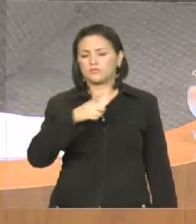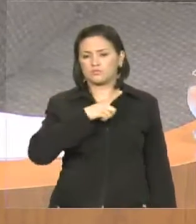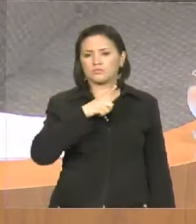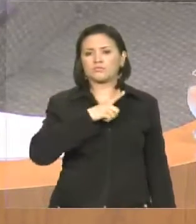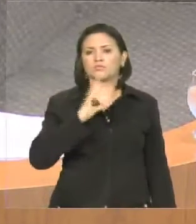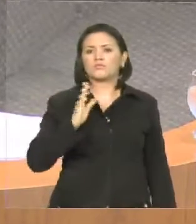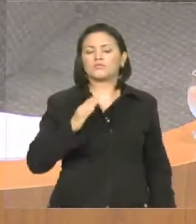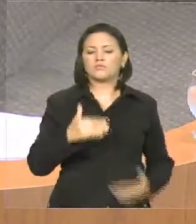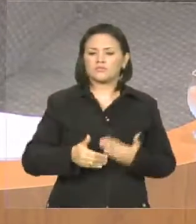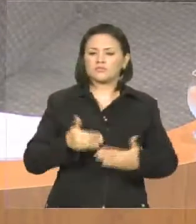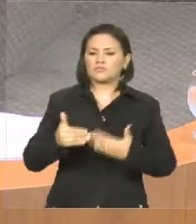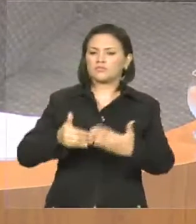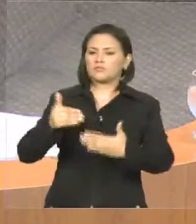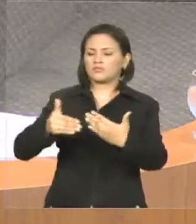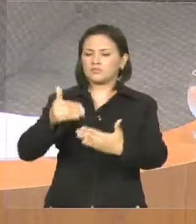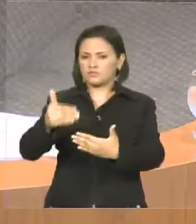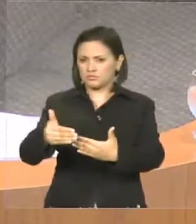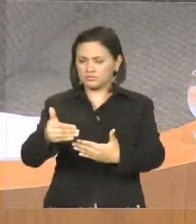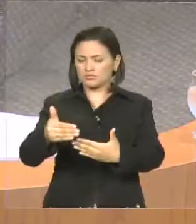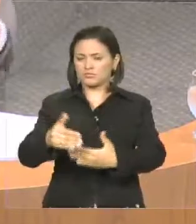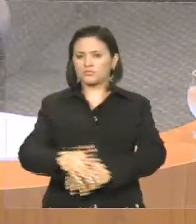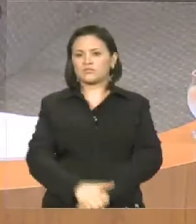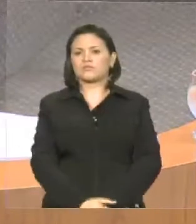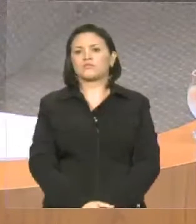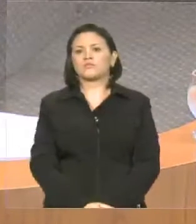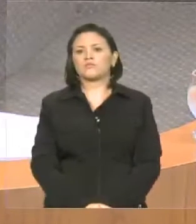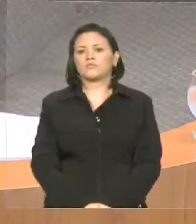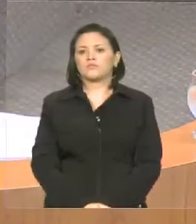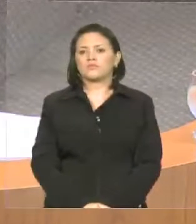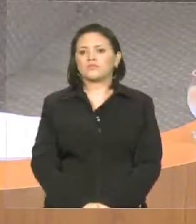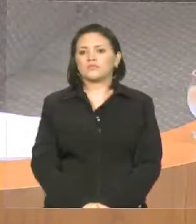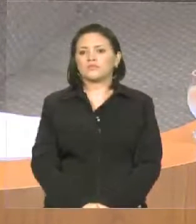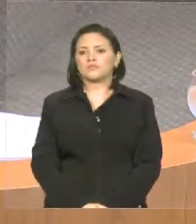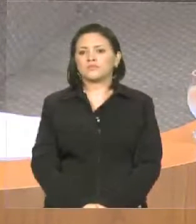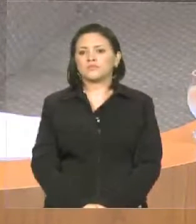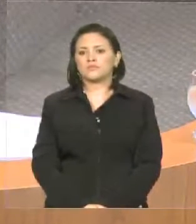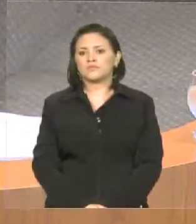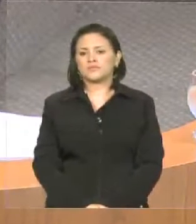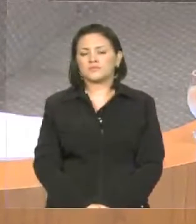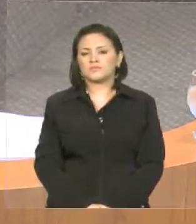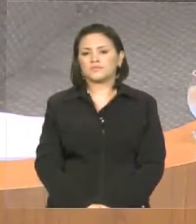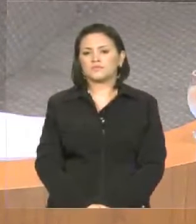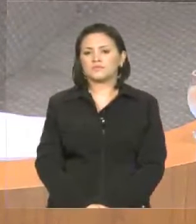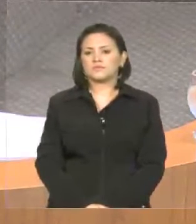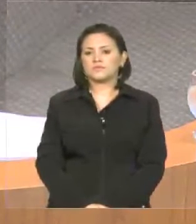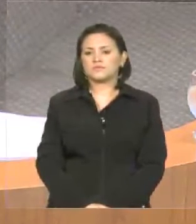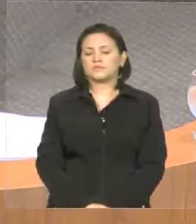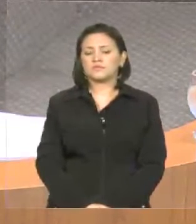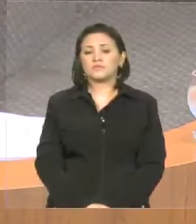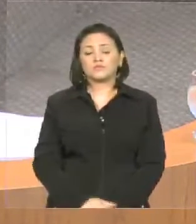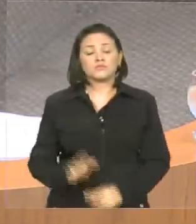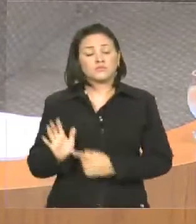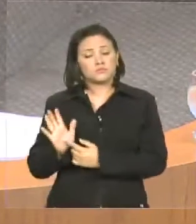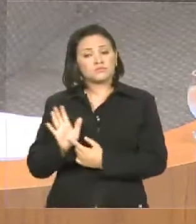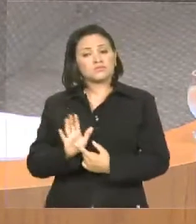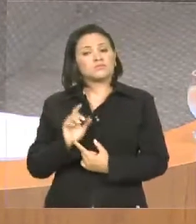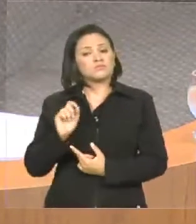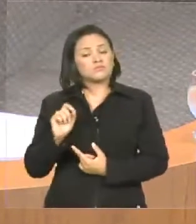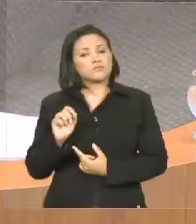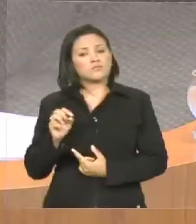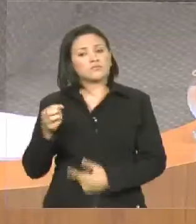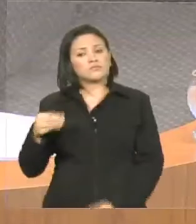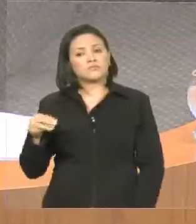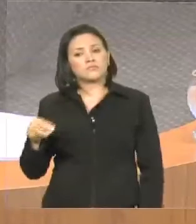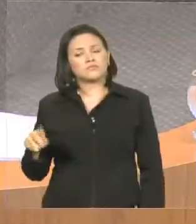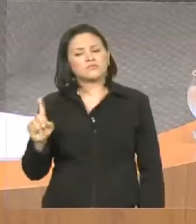alto desenvolvimento humano. Então, para a imagem que nós temos, que o Maranhão é o pior estado da educação, é o que